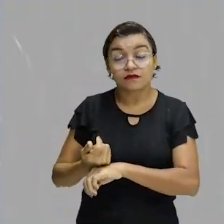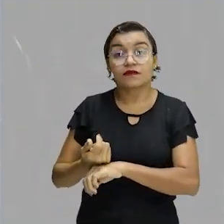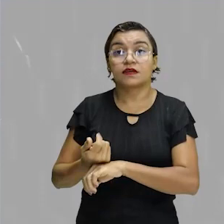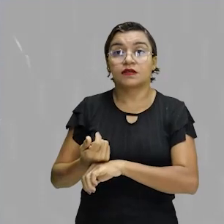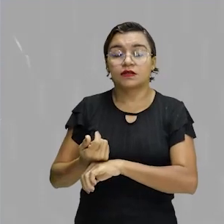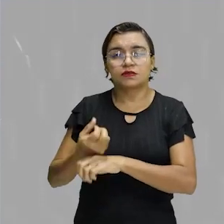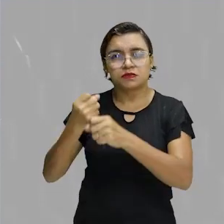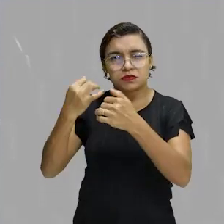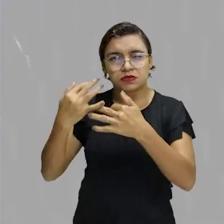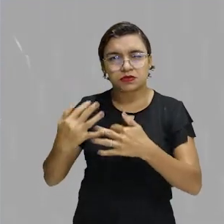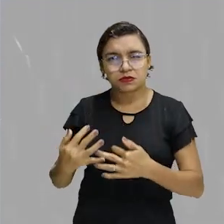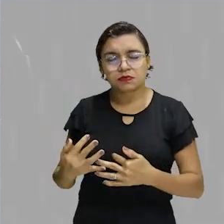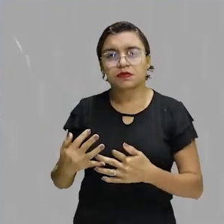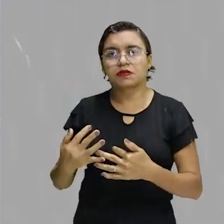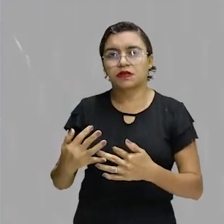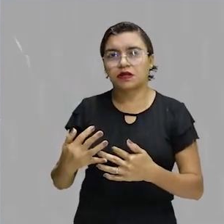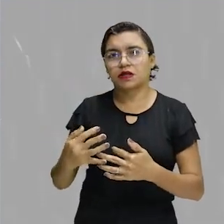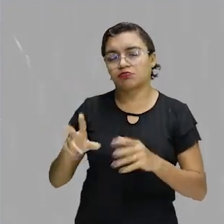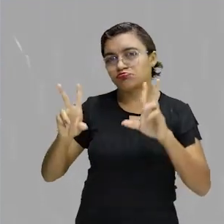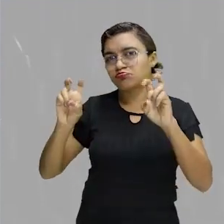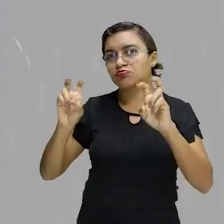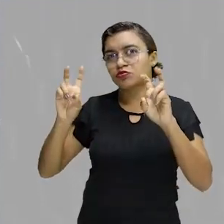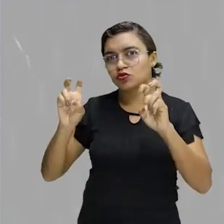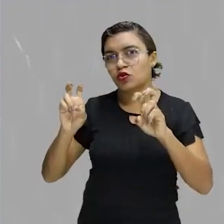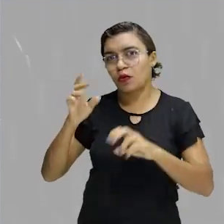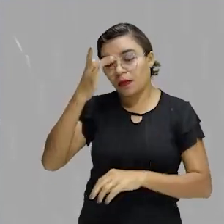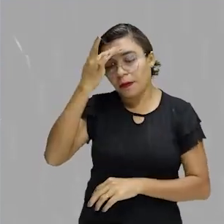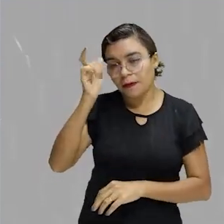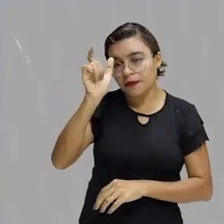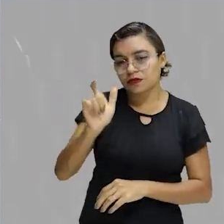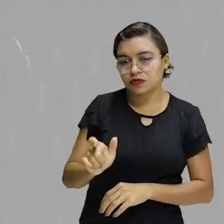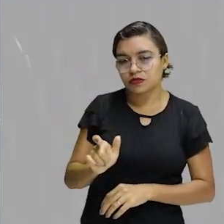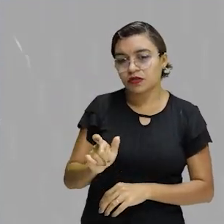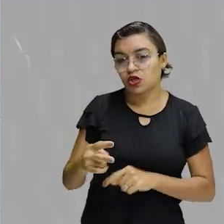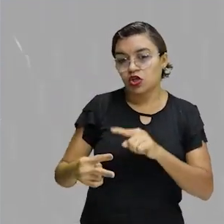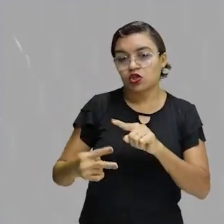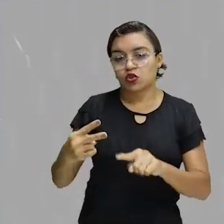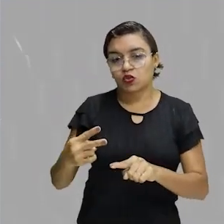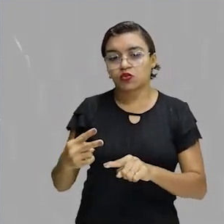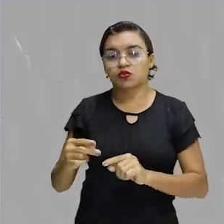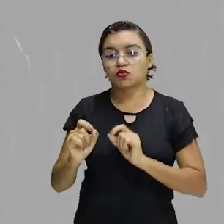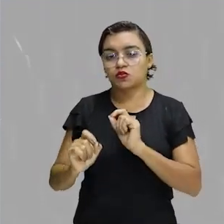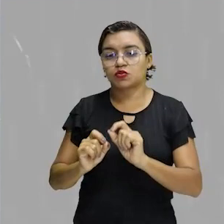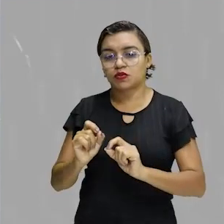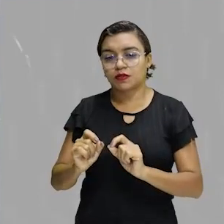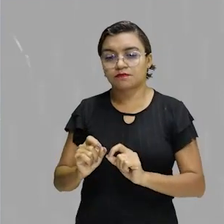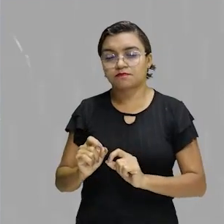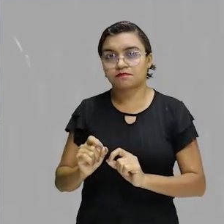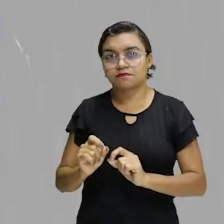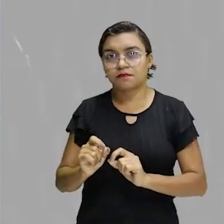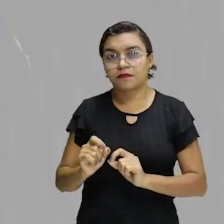torno desse personagem. A gente destaca dois, protagonista e antagonista, que são os dois personagens que fazem